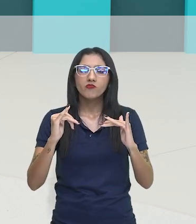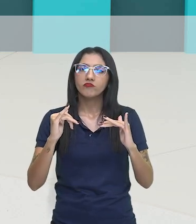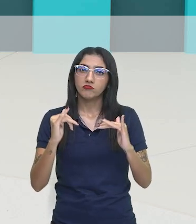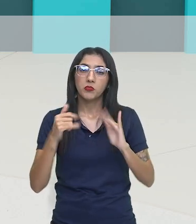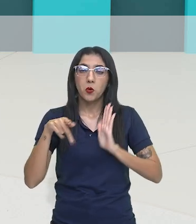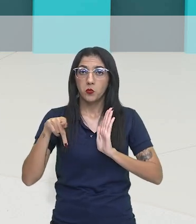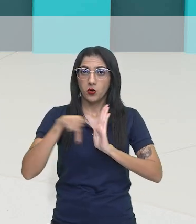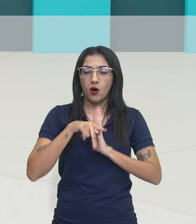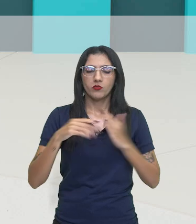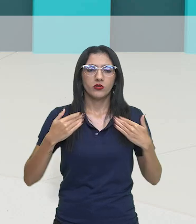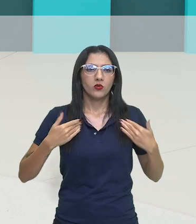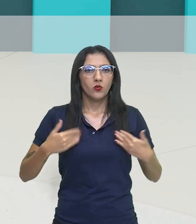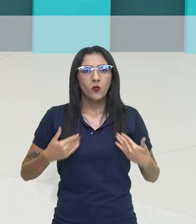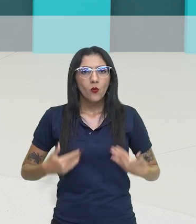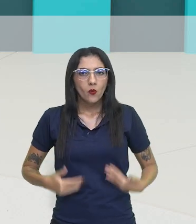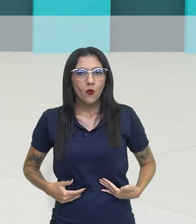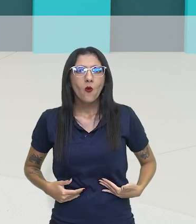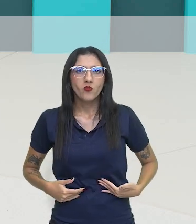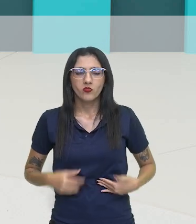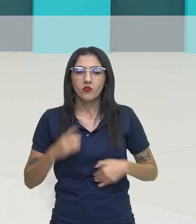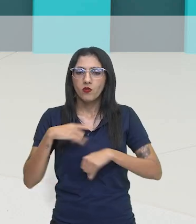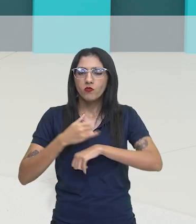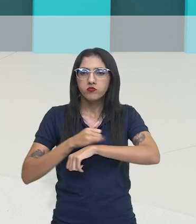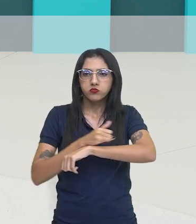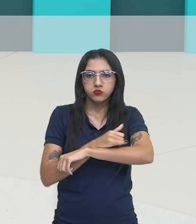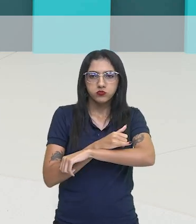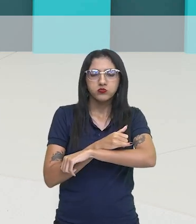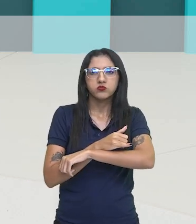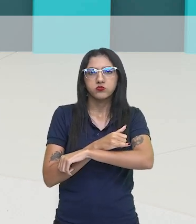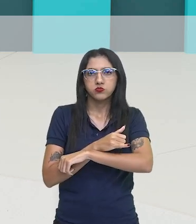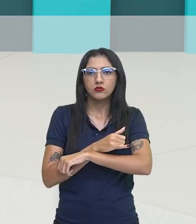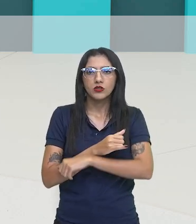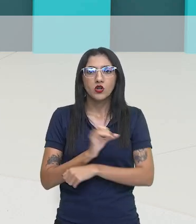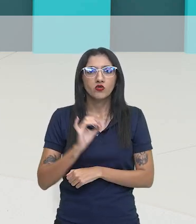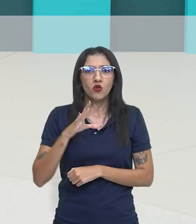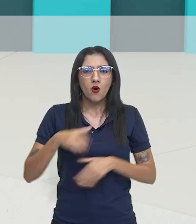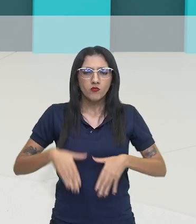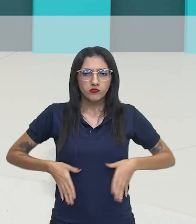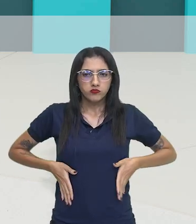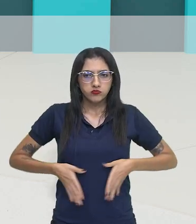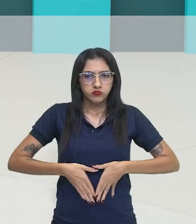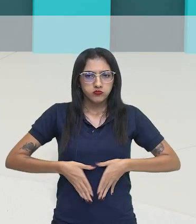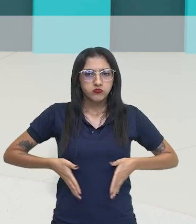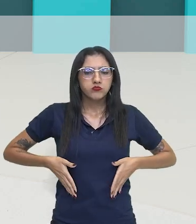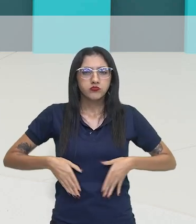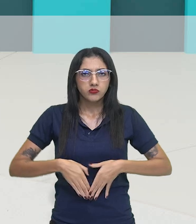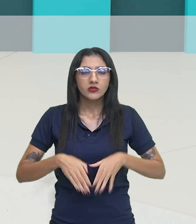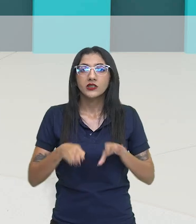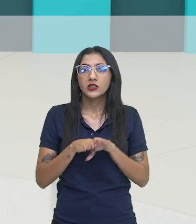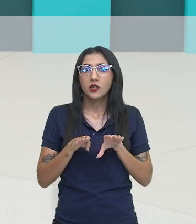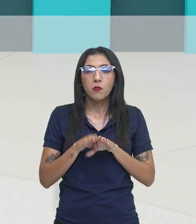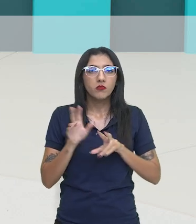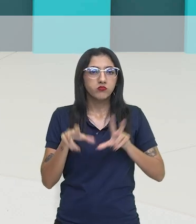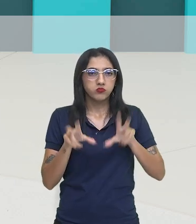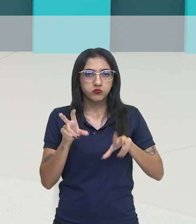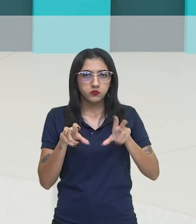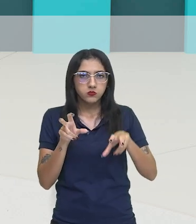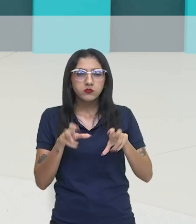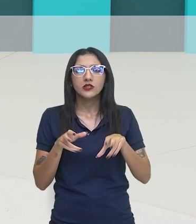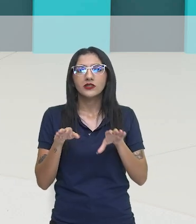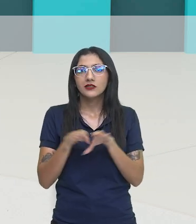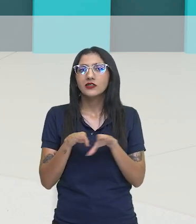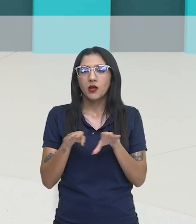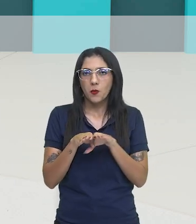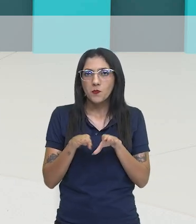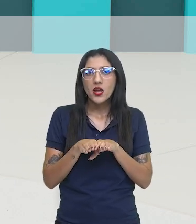apropriado para o depósito dessa gordura, que não fosse somente na região da barriga, mas também na região